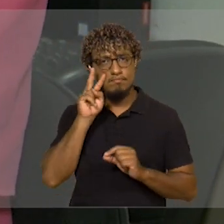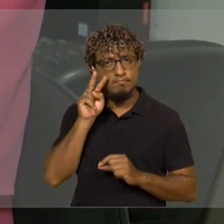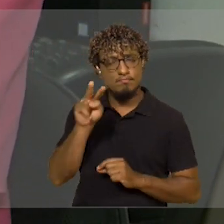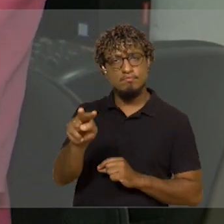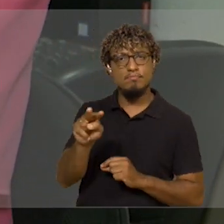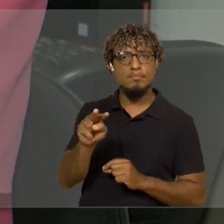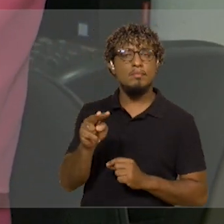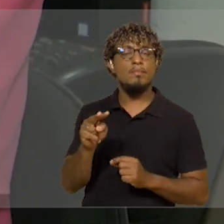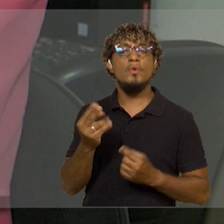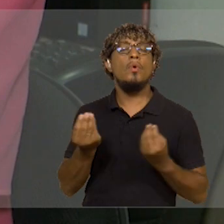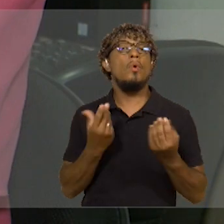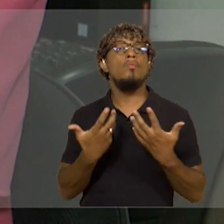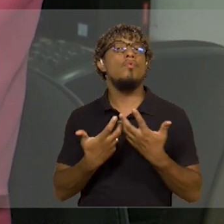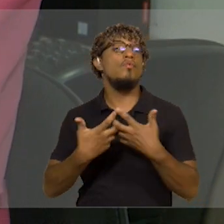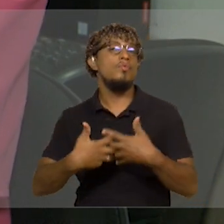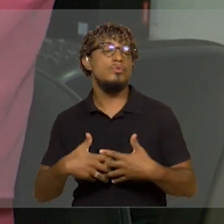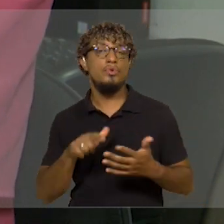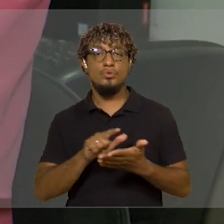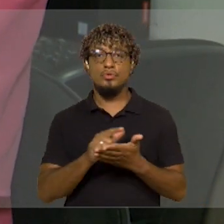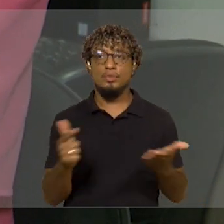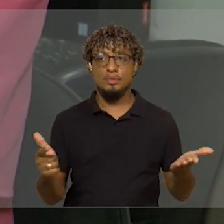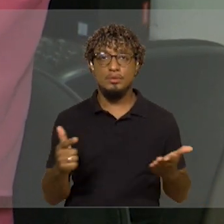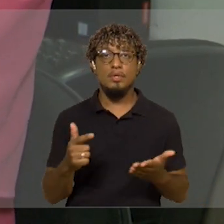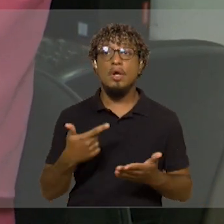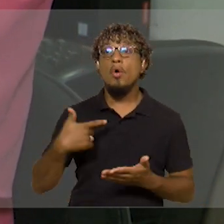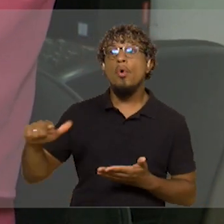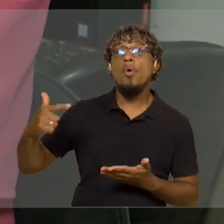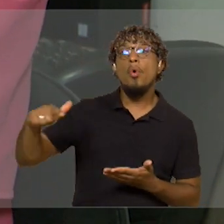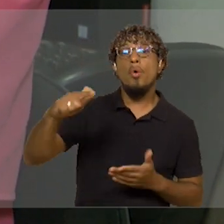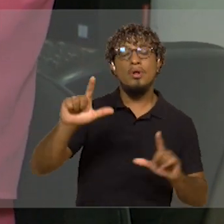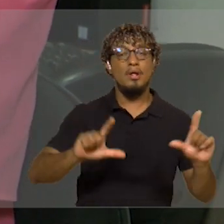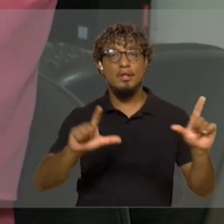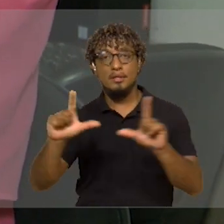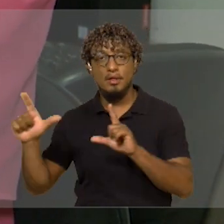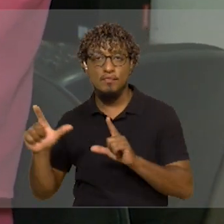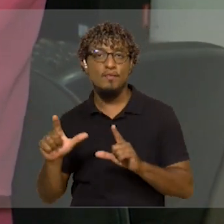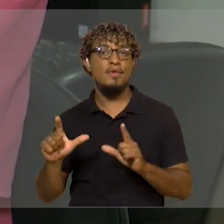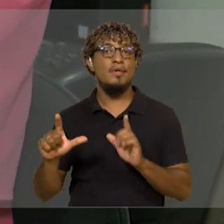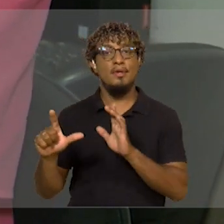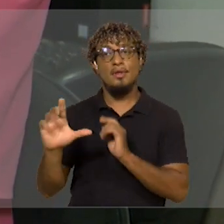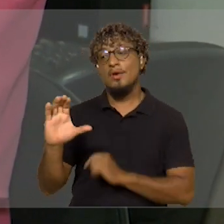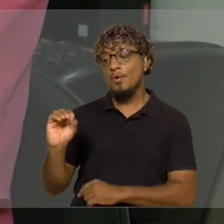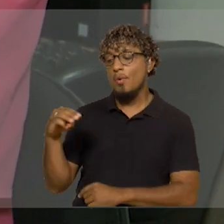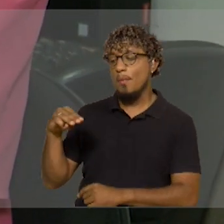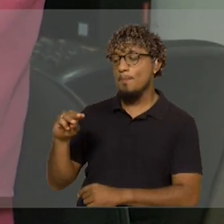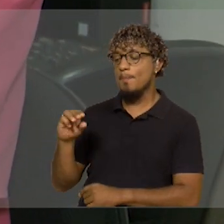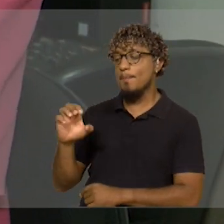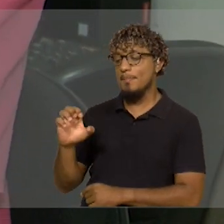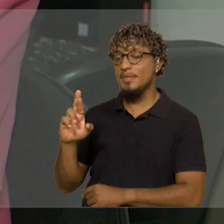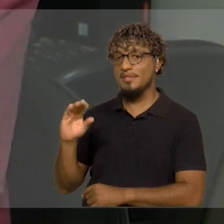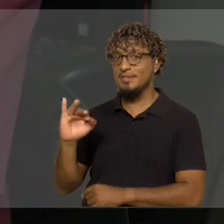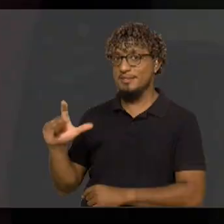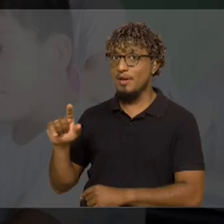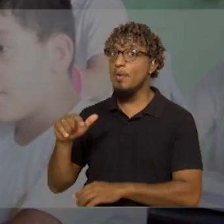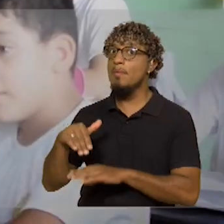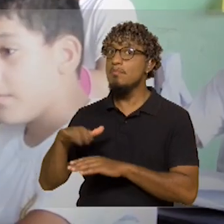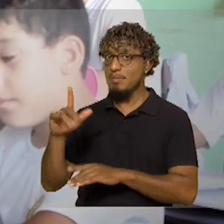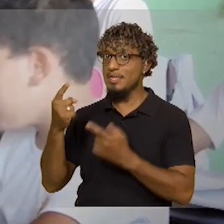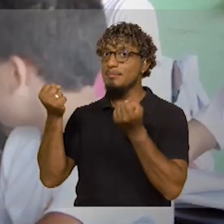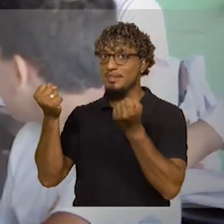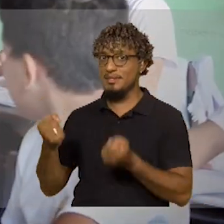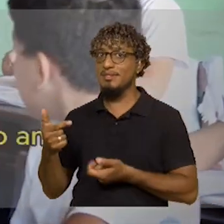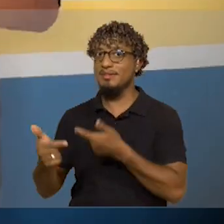como é que funciona o jornalismo nessas outras emissoras, né, comerciais, e que a gente sabe que o trabalho é mais pesado.